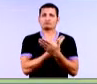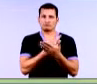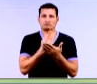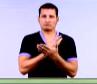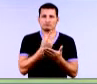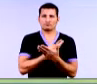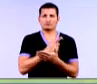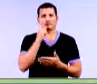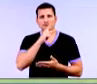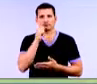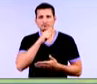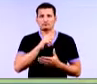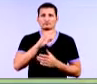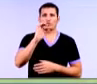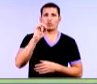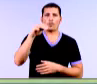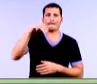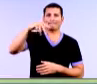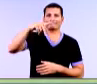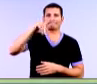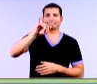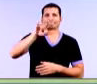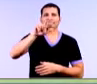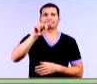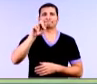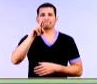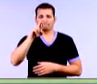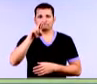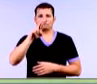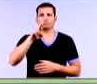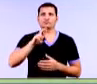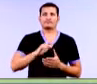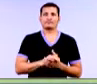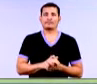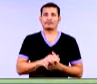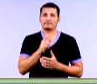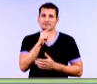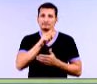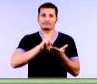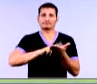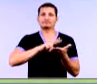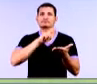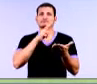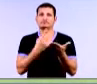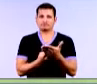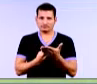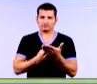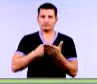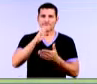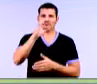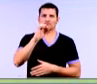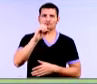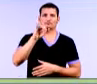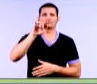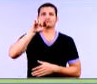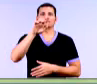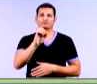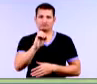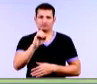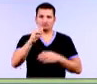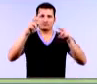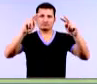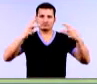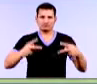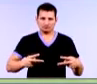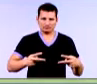até falei um pouquinho sobre ele na aula passada, ele é traduzir o código-fonte para o código